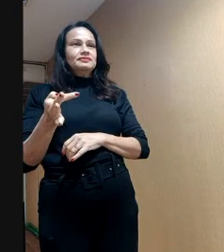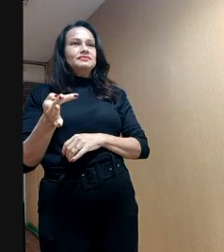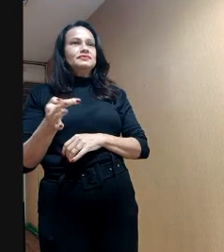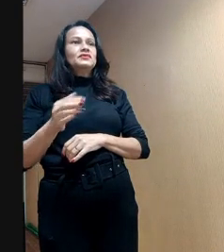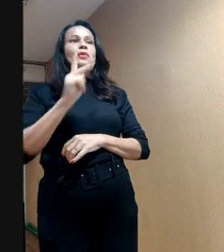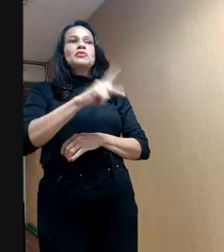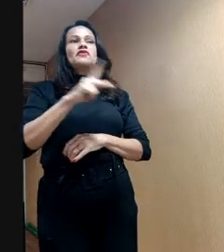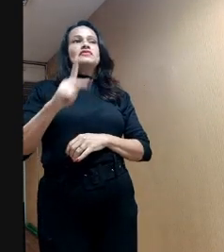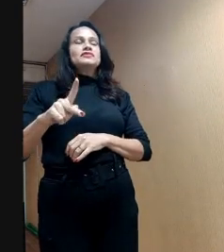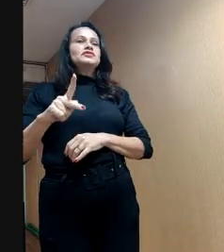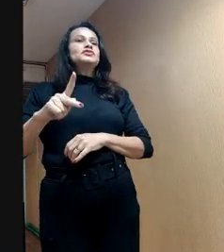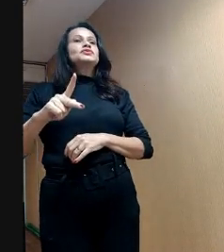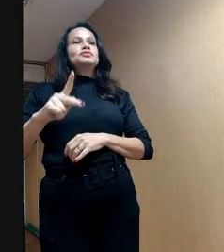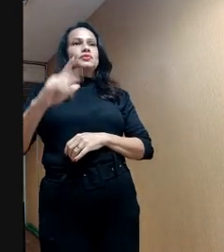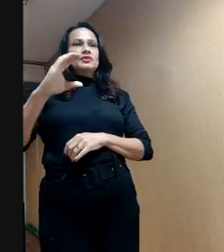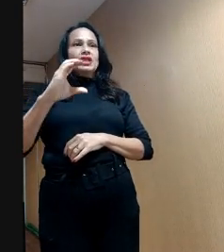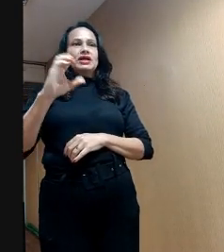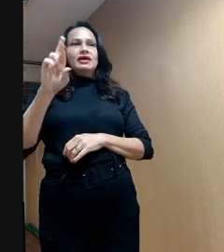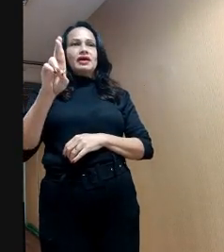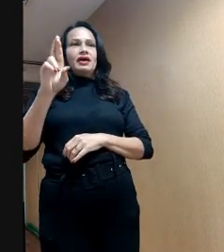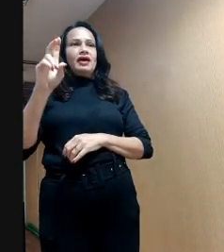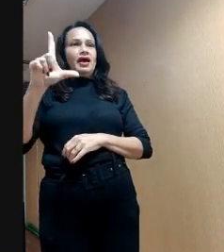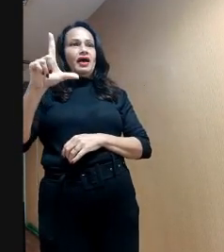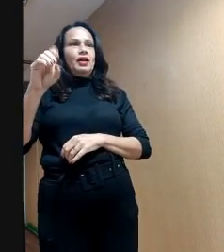Sá Júnior.